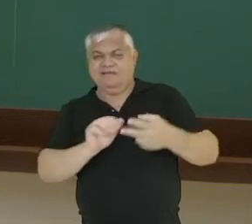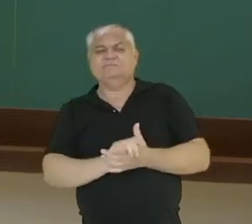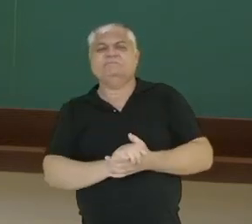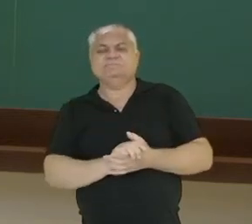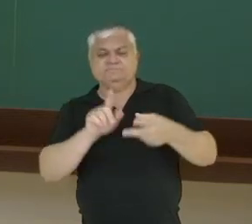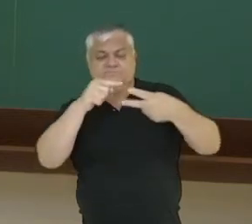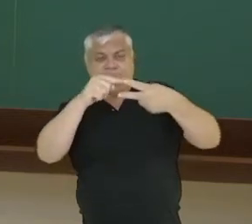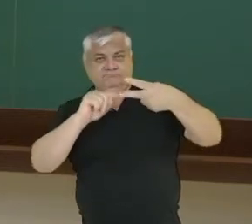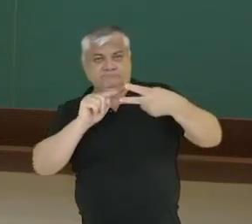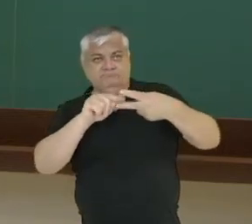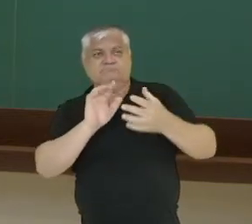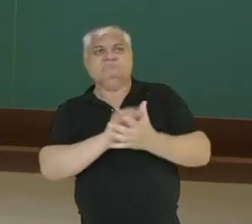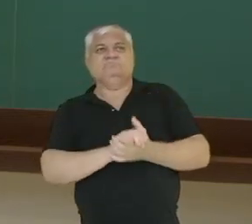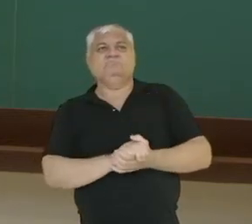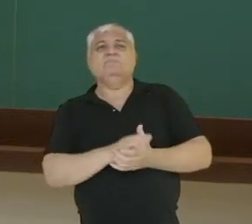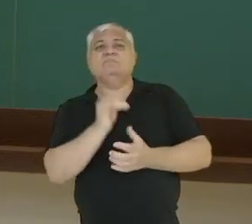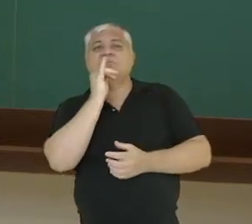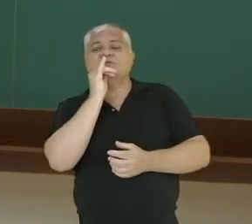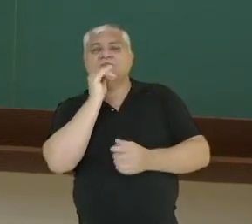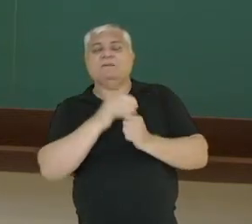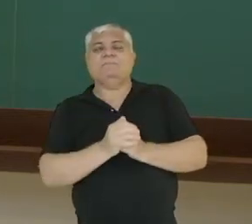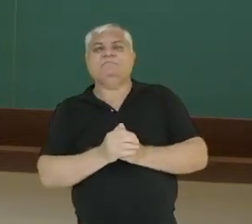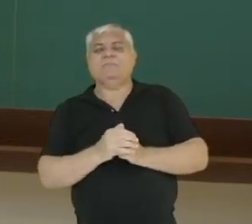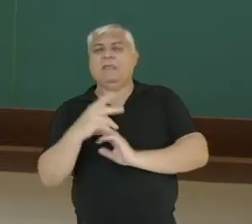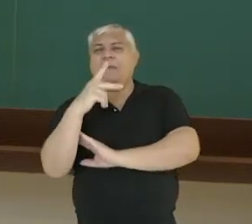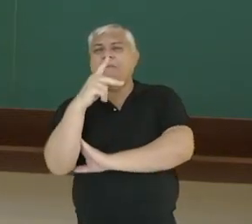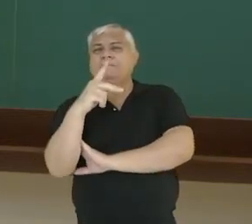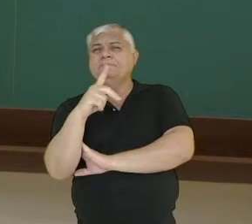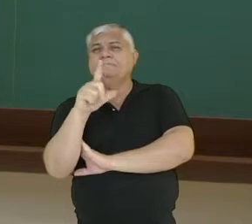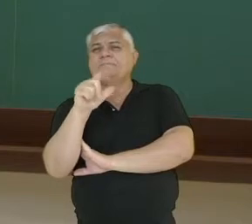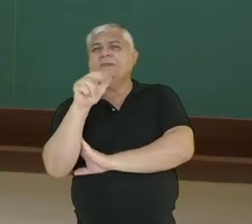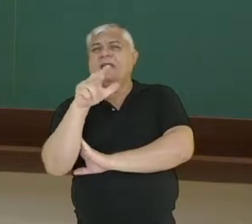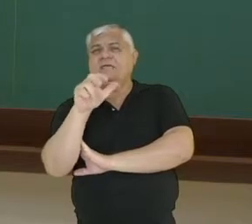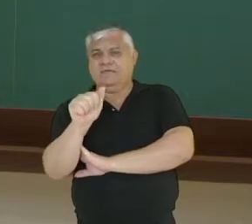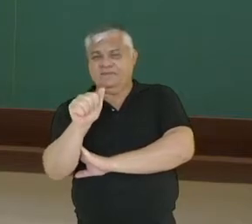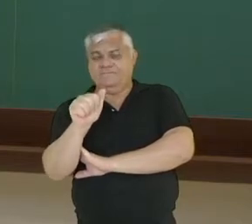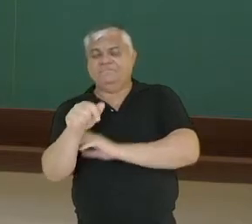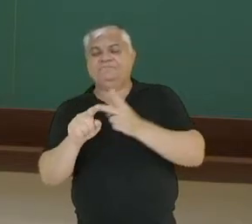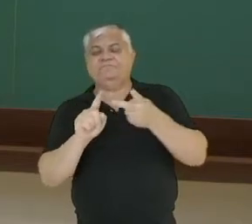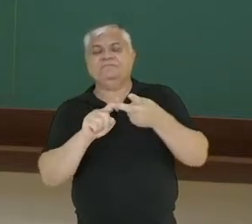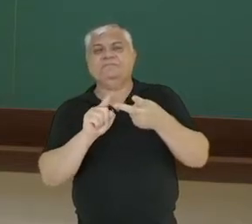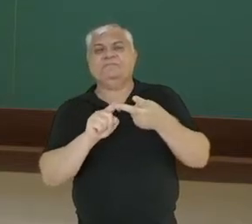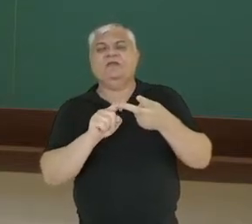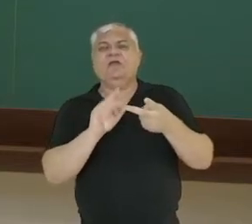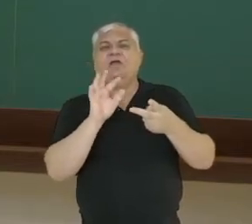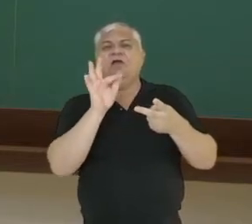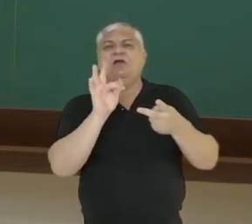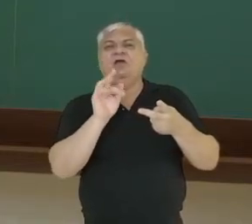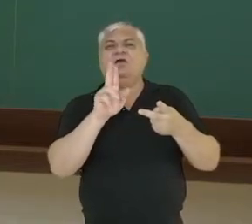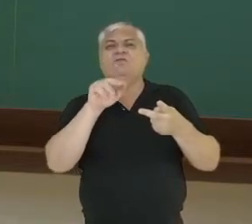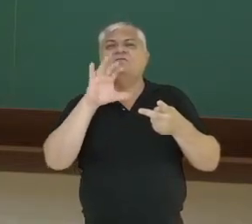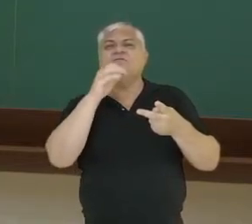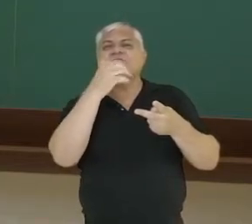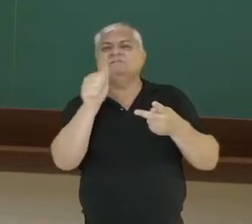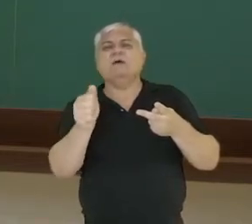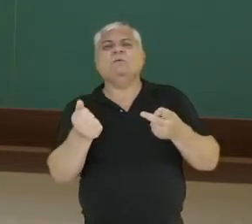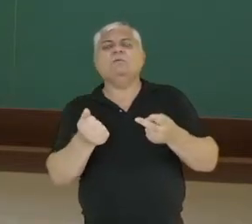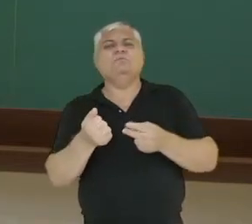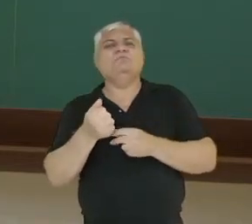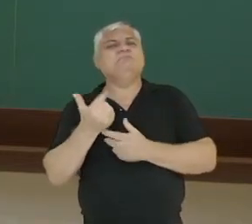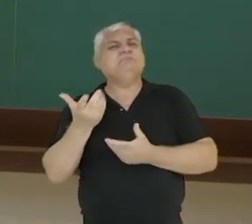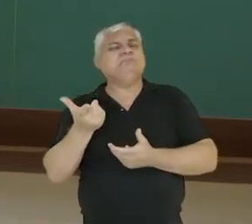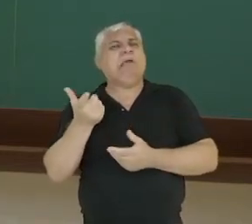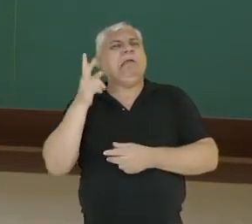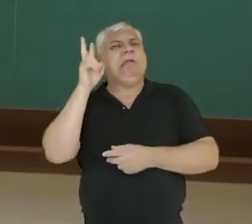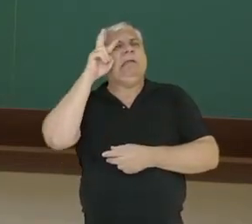A isomeria plana, de função, cadeia, tautomeria, professor, eu gostaria de lembrar